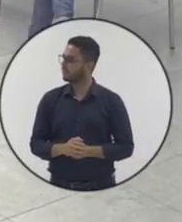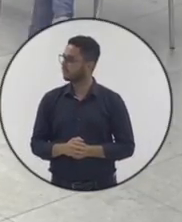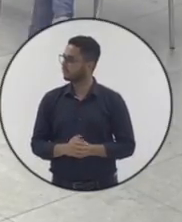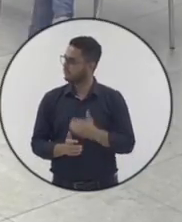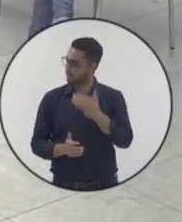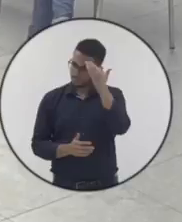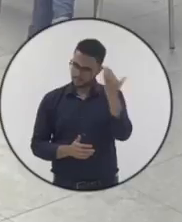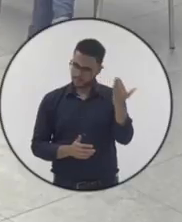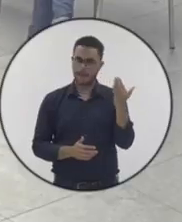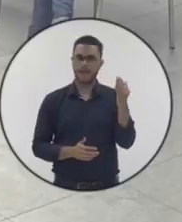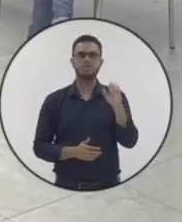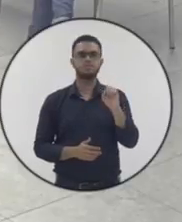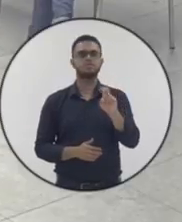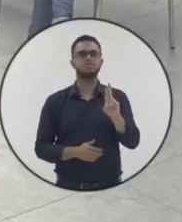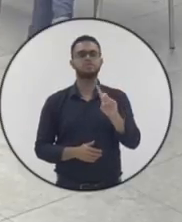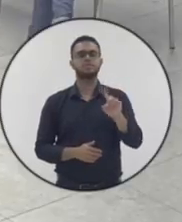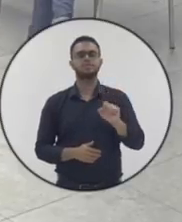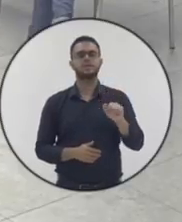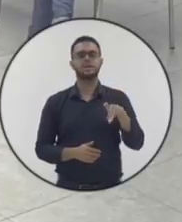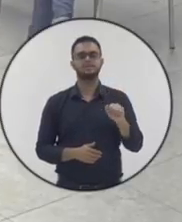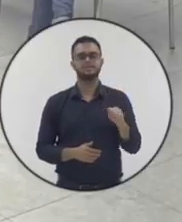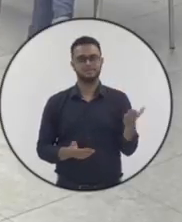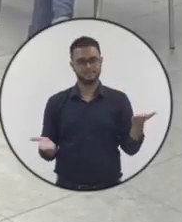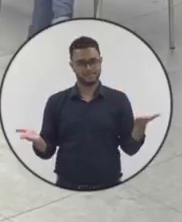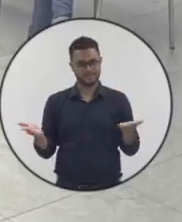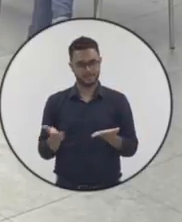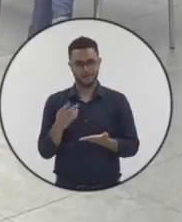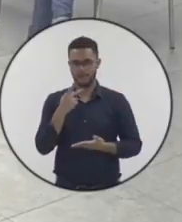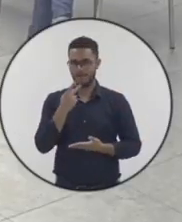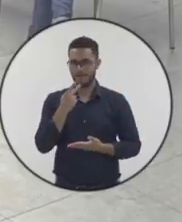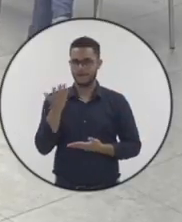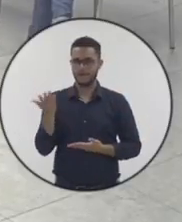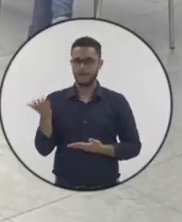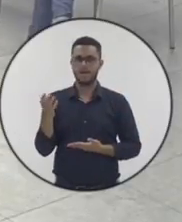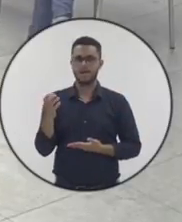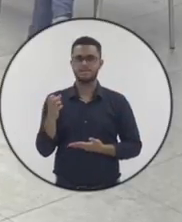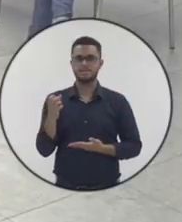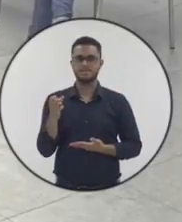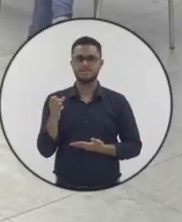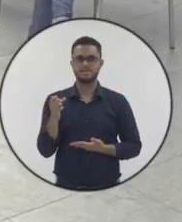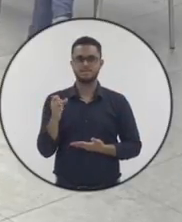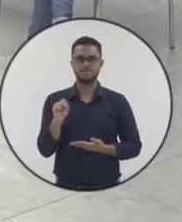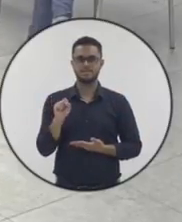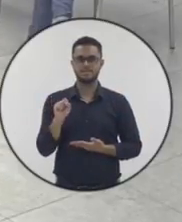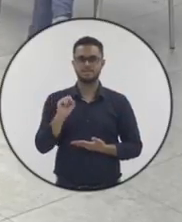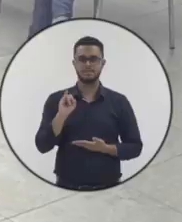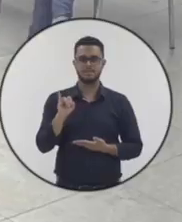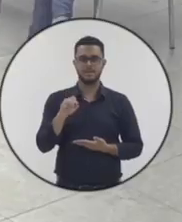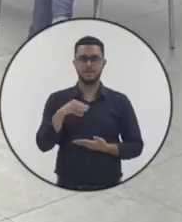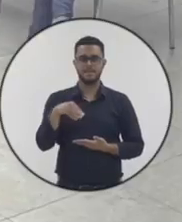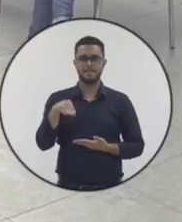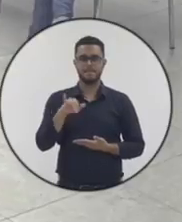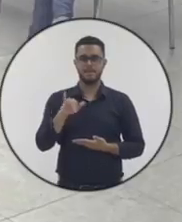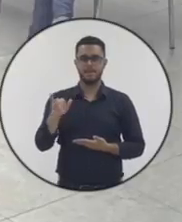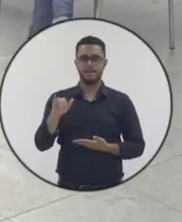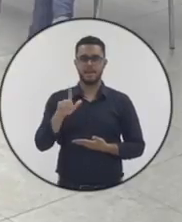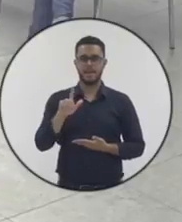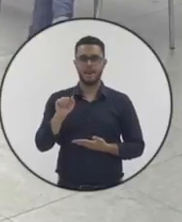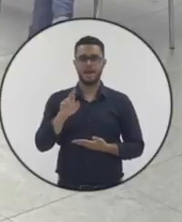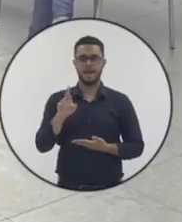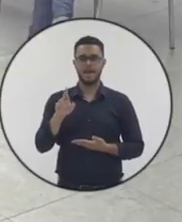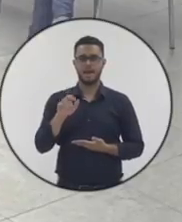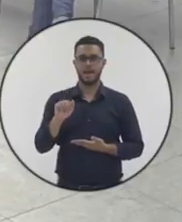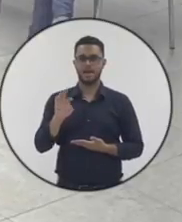Obrigado, Suzana. Nossa próxima convidada, Simi Lahat, da ABGLT. Obrigado, Simi. Obrigada.